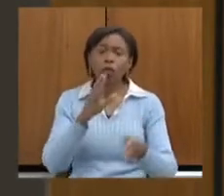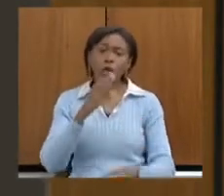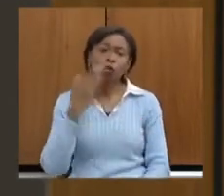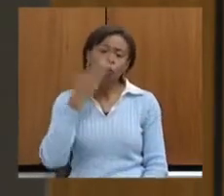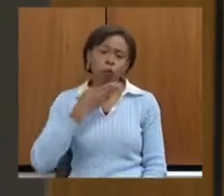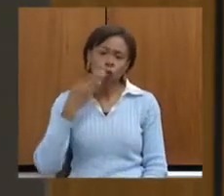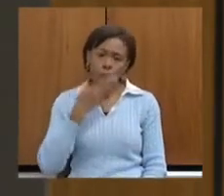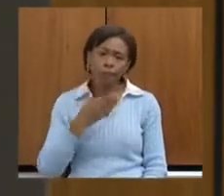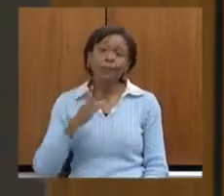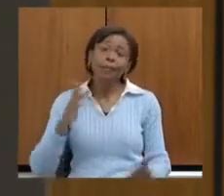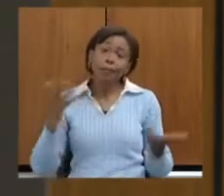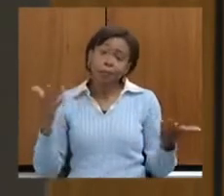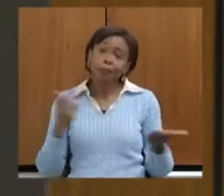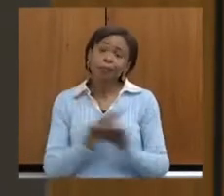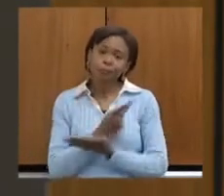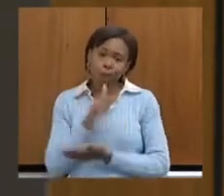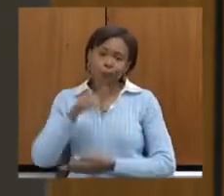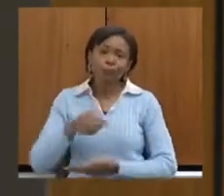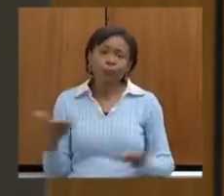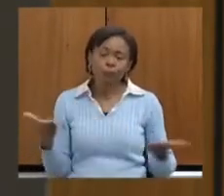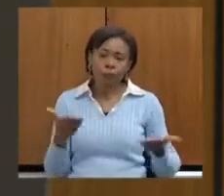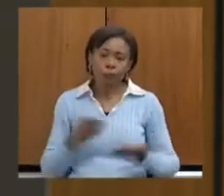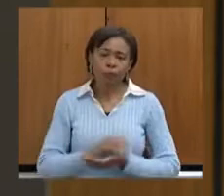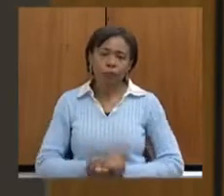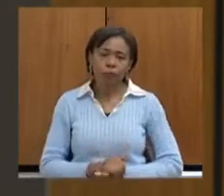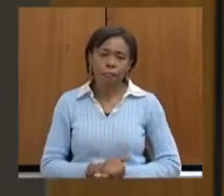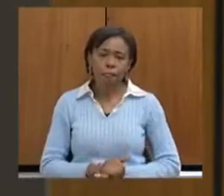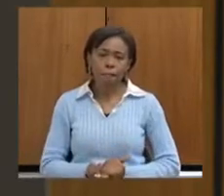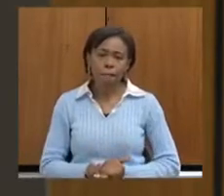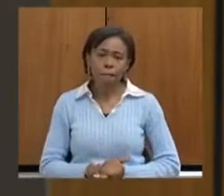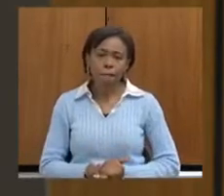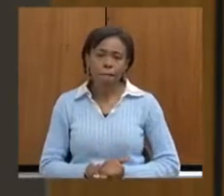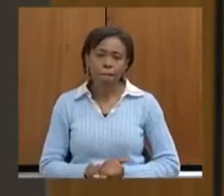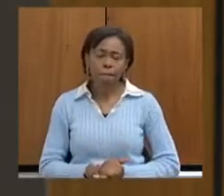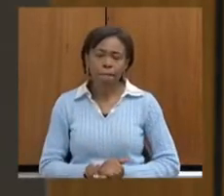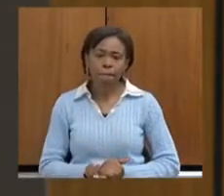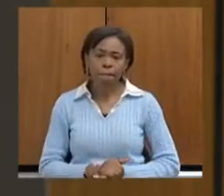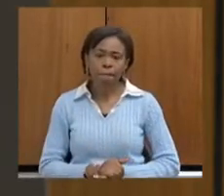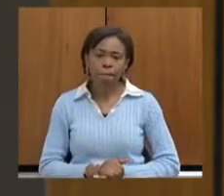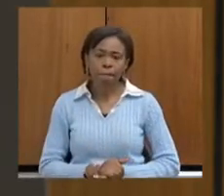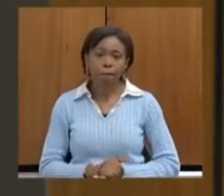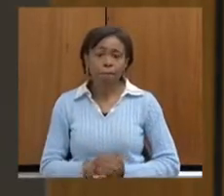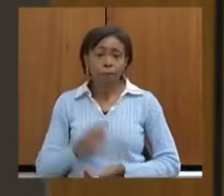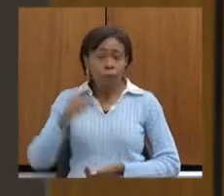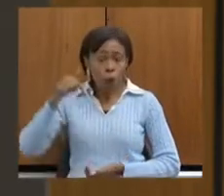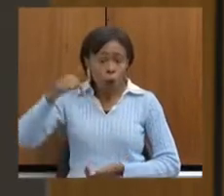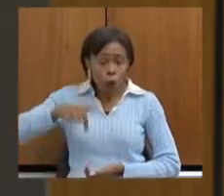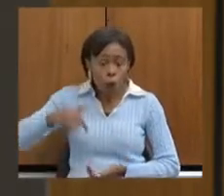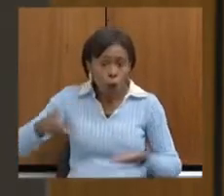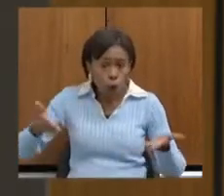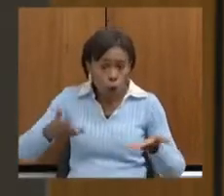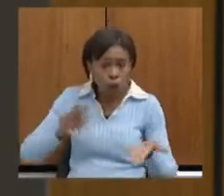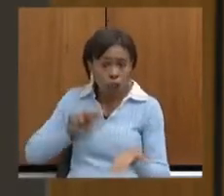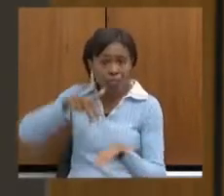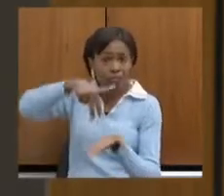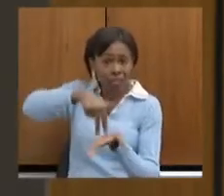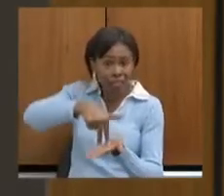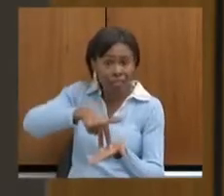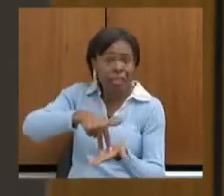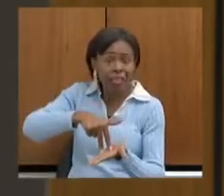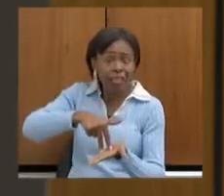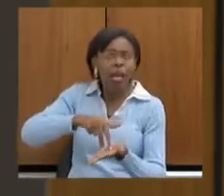nossa situação que nós se encontra Olá Hoje nós viemos aqui meus irmãos Deus do Espírito